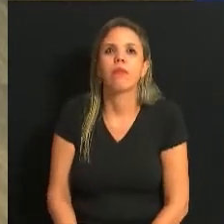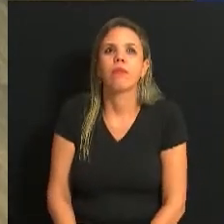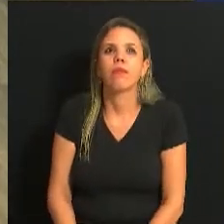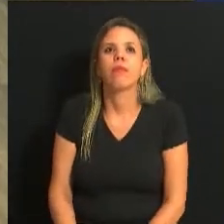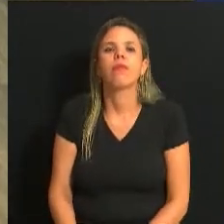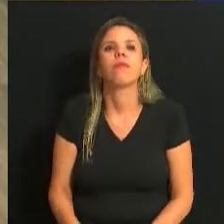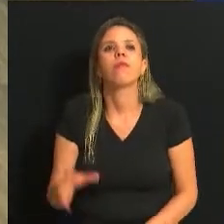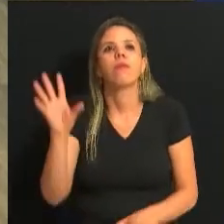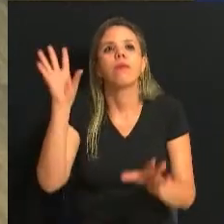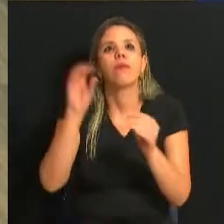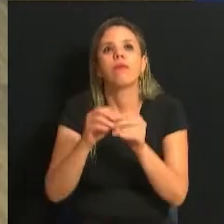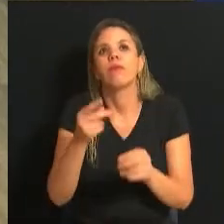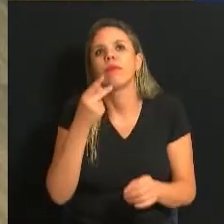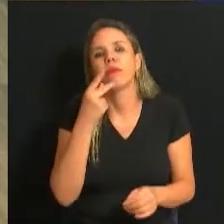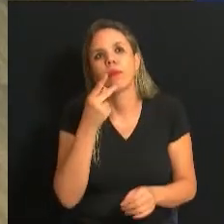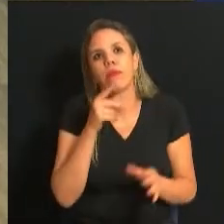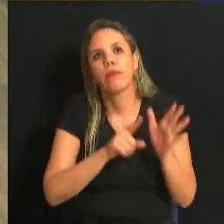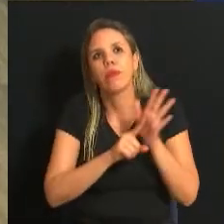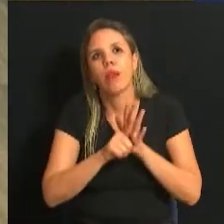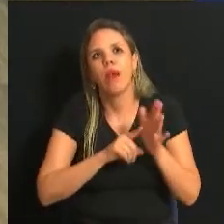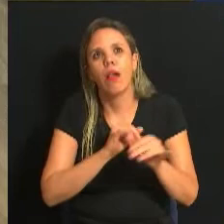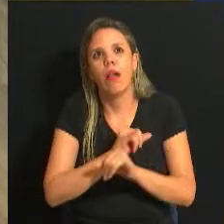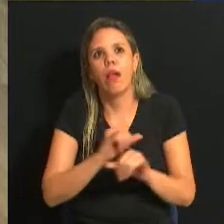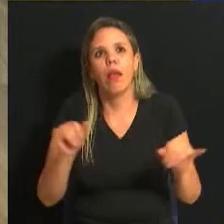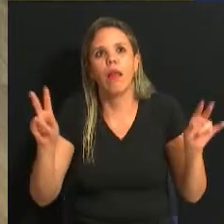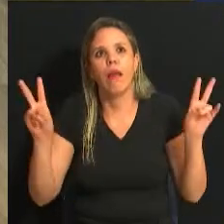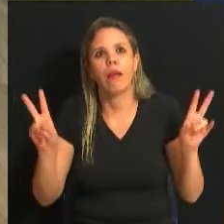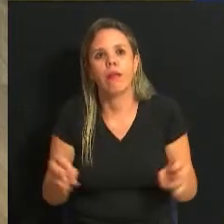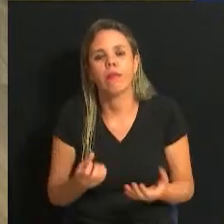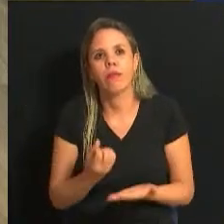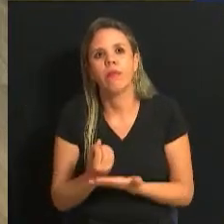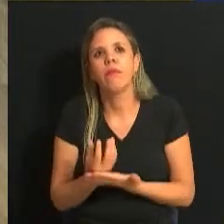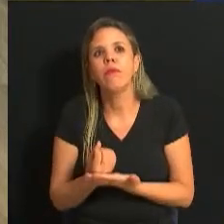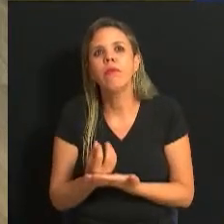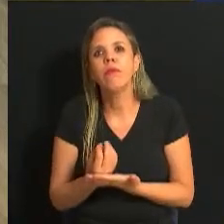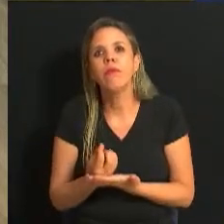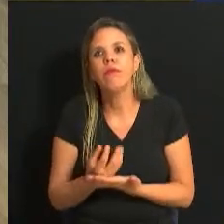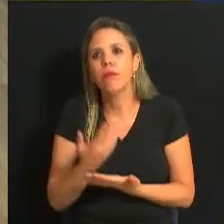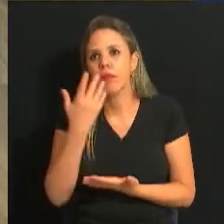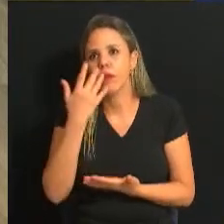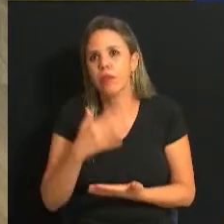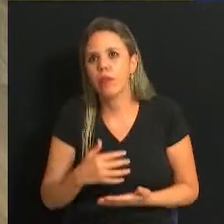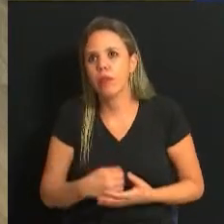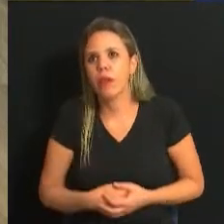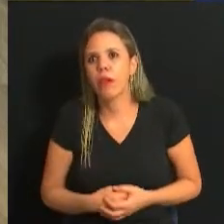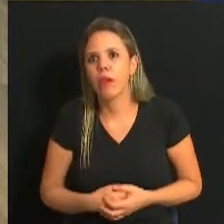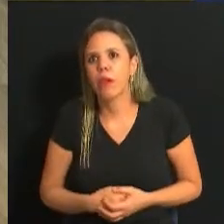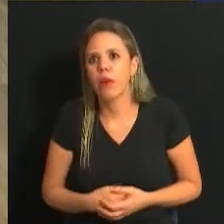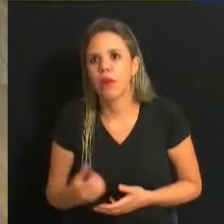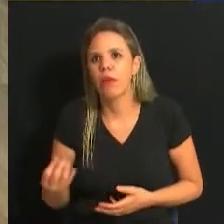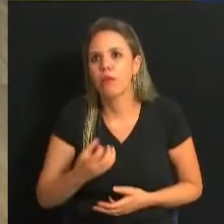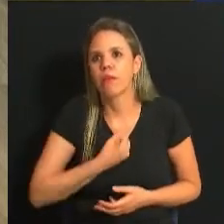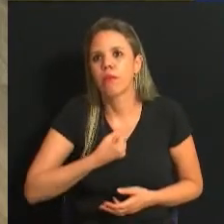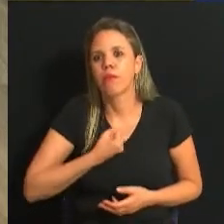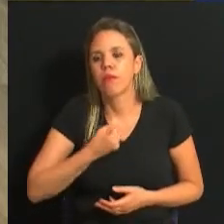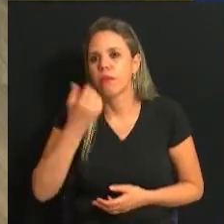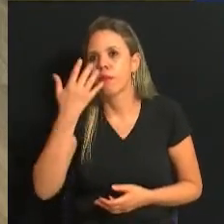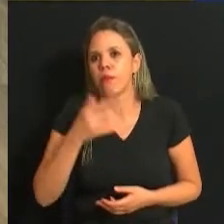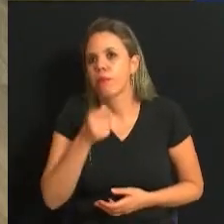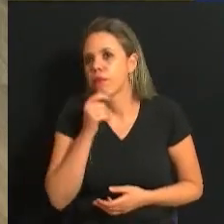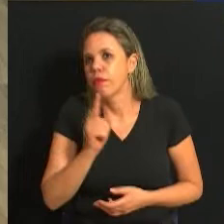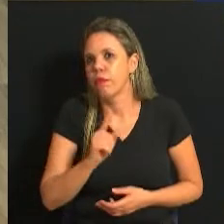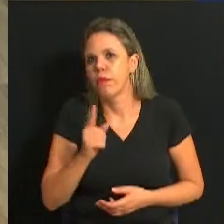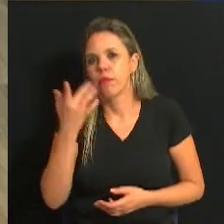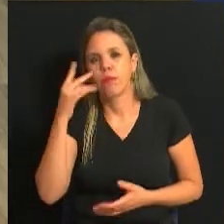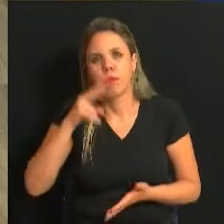repercutiu um dado que foi divulgado sobre a alfabetização das crianças, e é um número de crianças que ainda não sabem